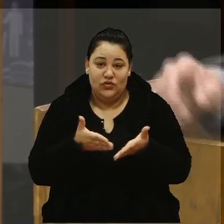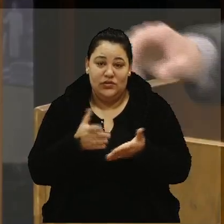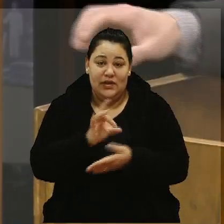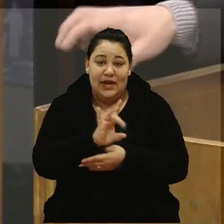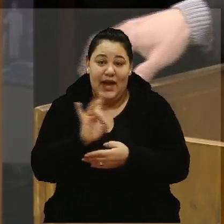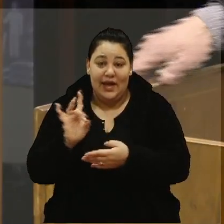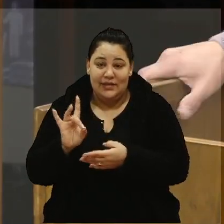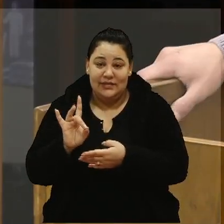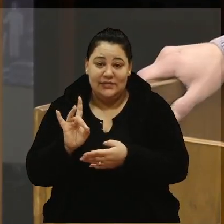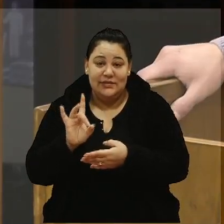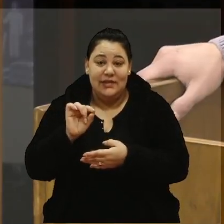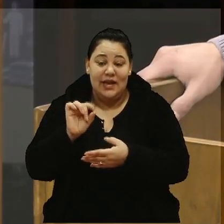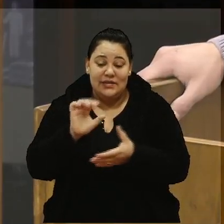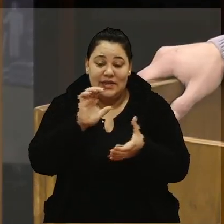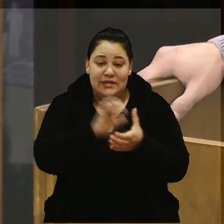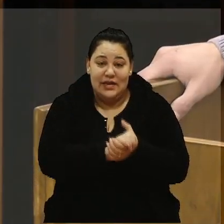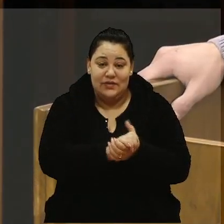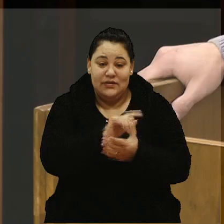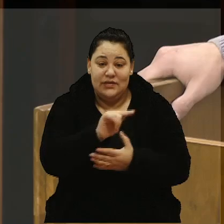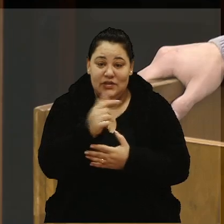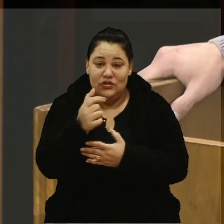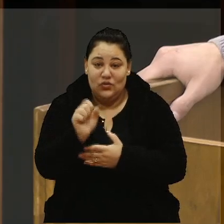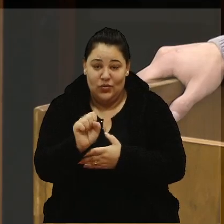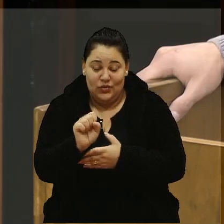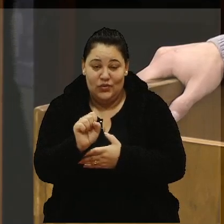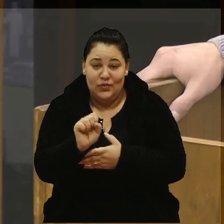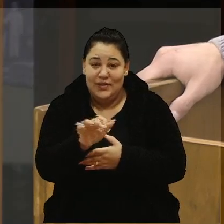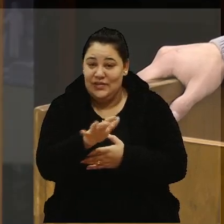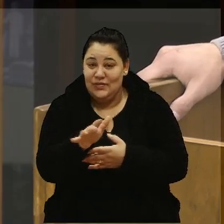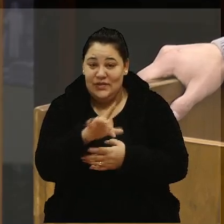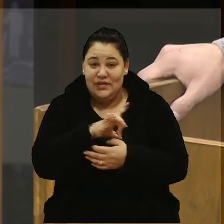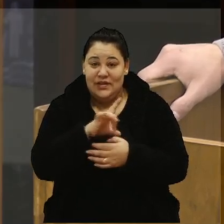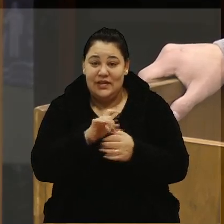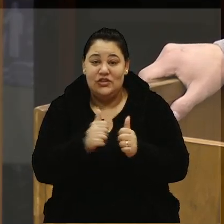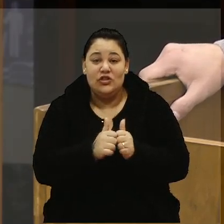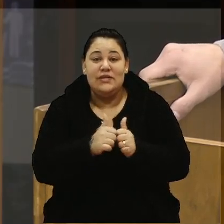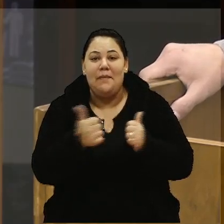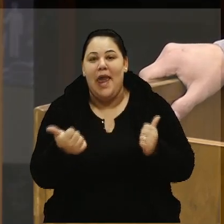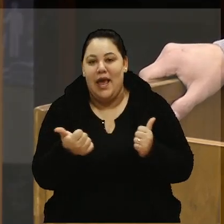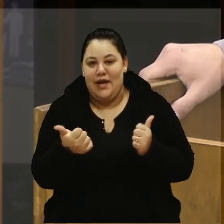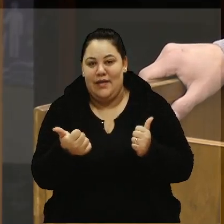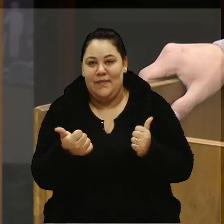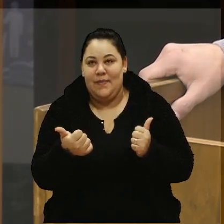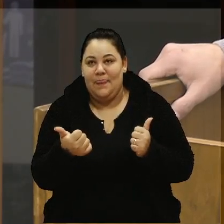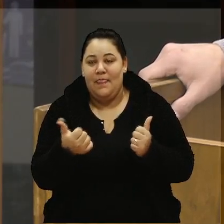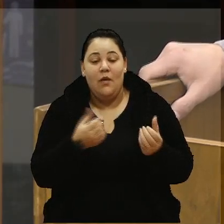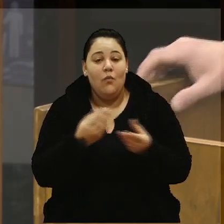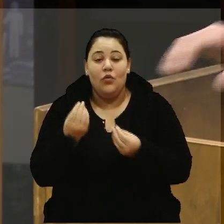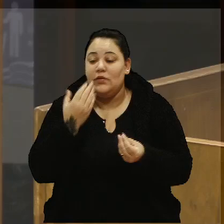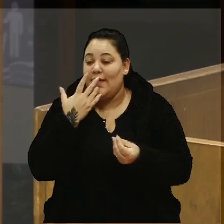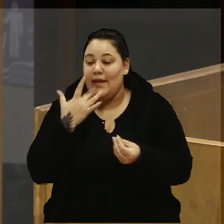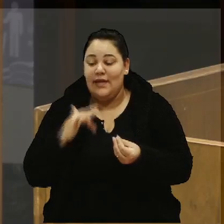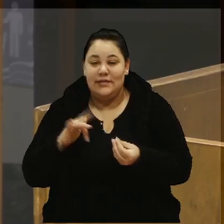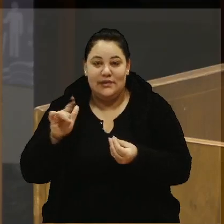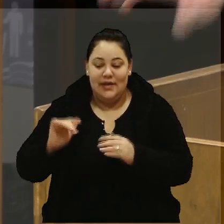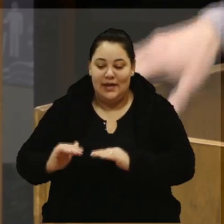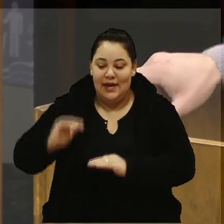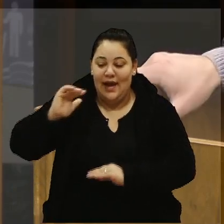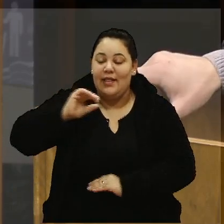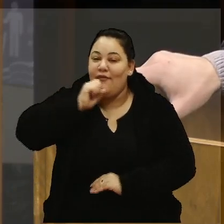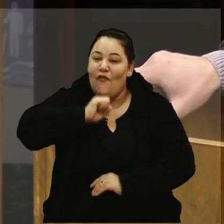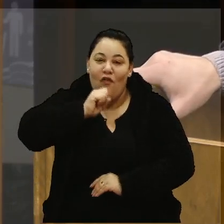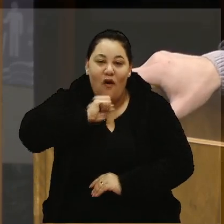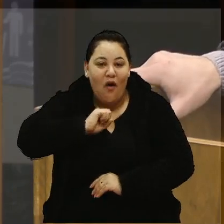que de 7 a 8, o índice é muito alto de divórcios, separações. Muitas crianças hoje são criadas por